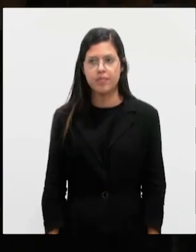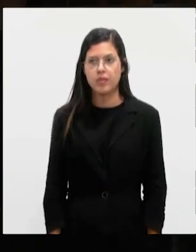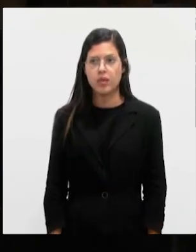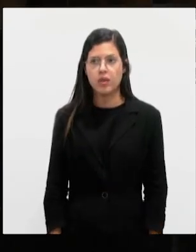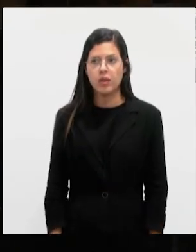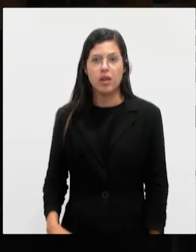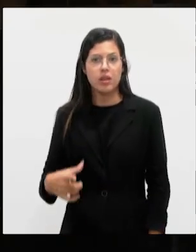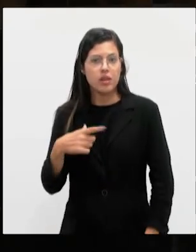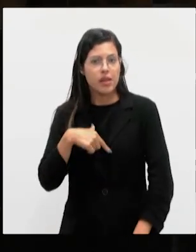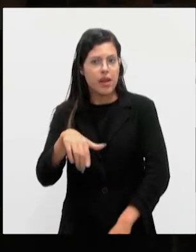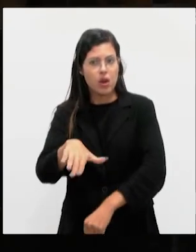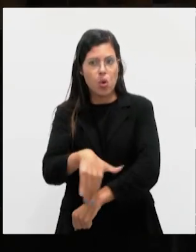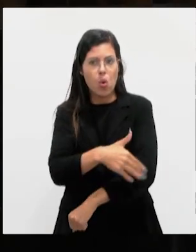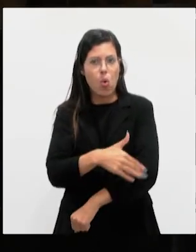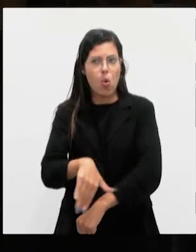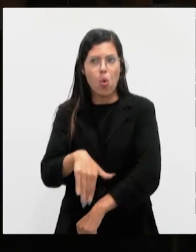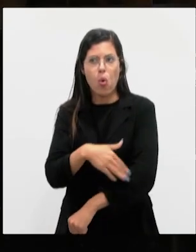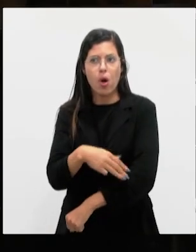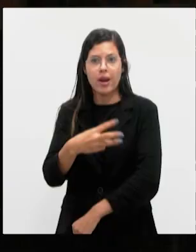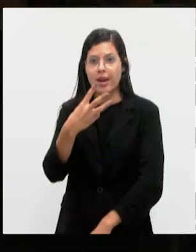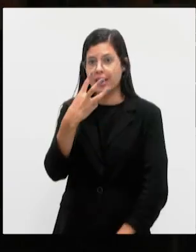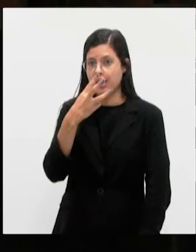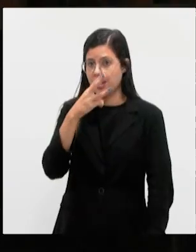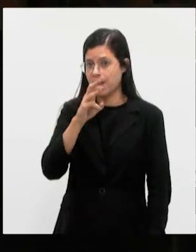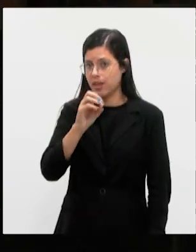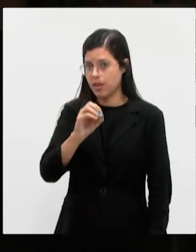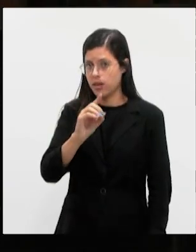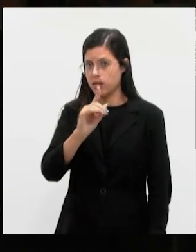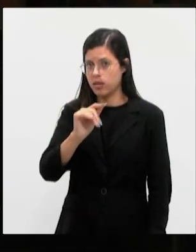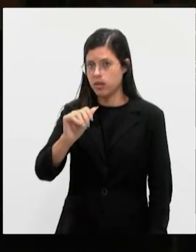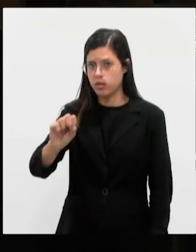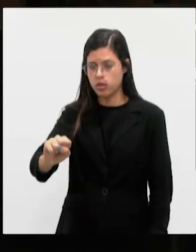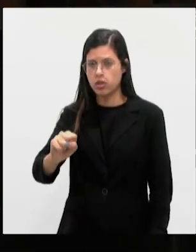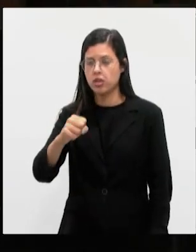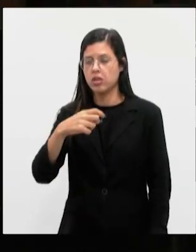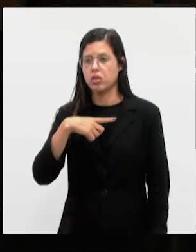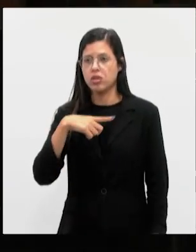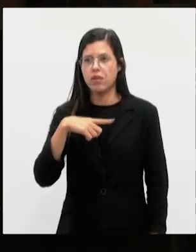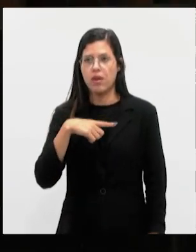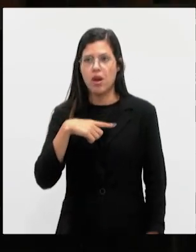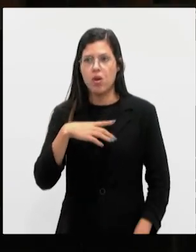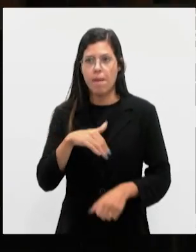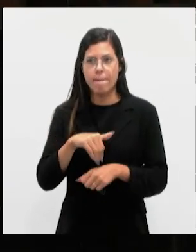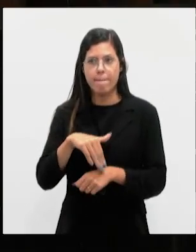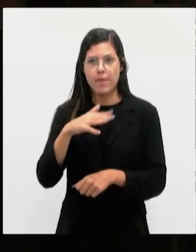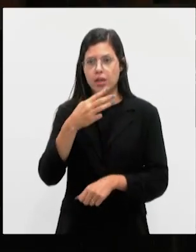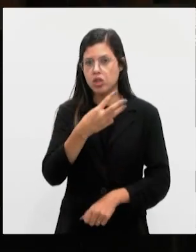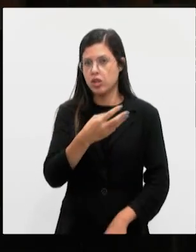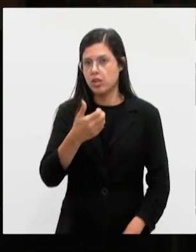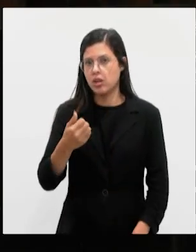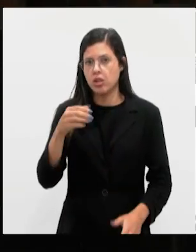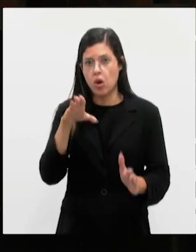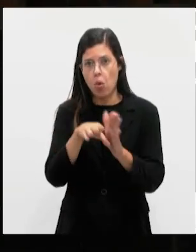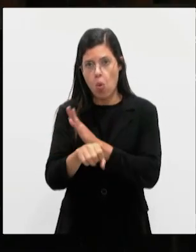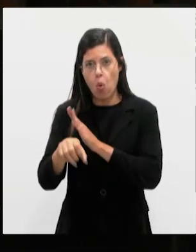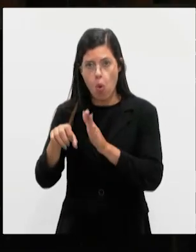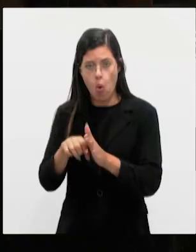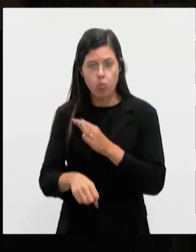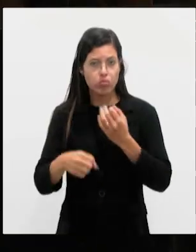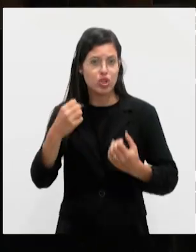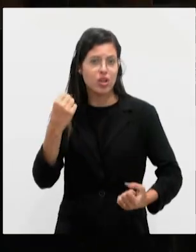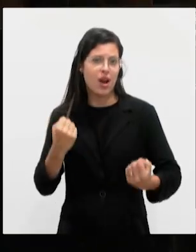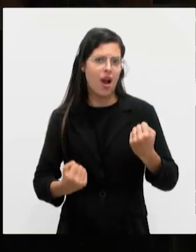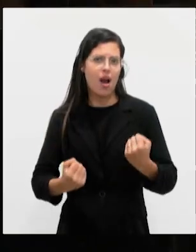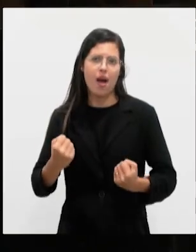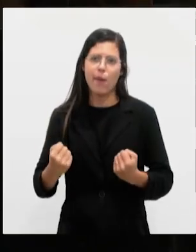Temos ruas que em 30 dias nós tivemos mais de 31 roubos a veículos.